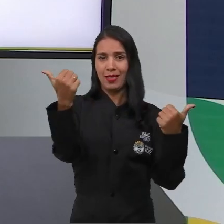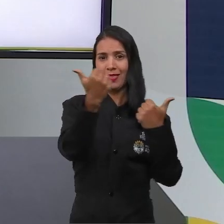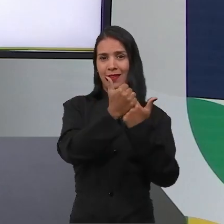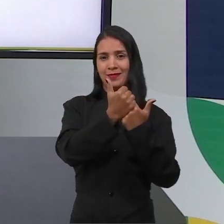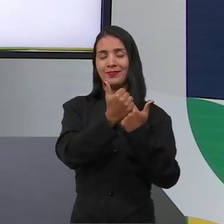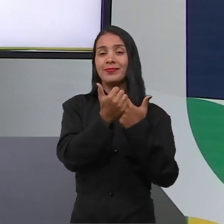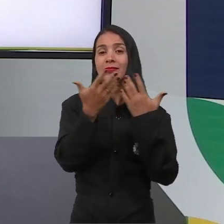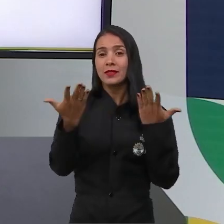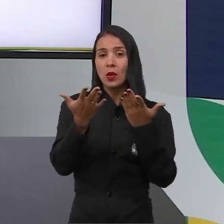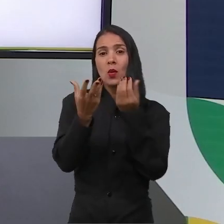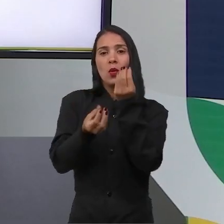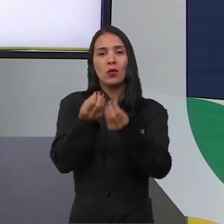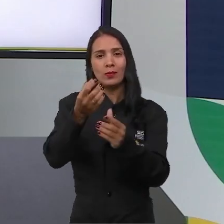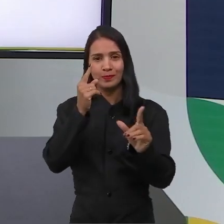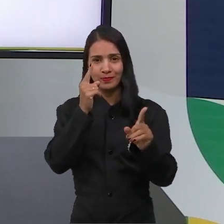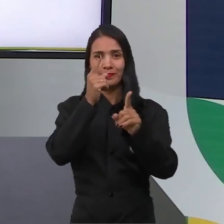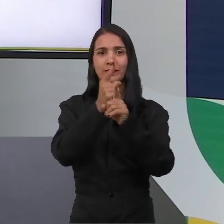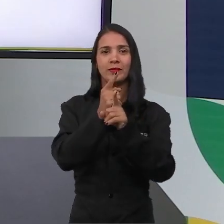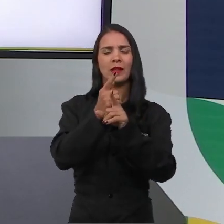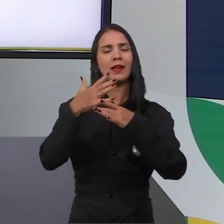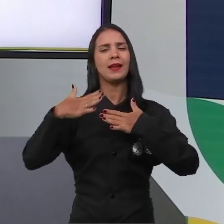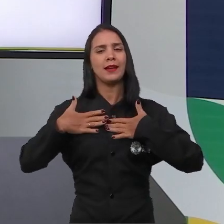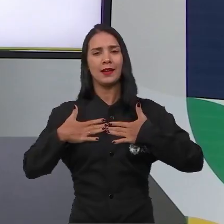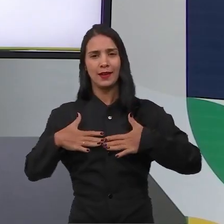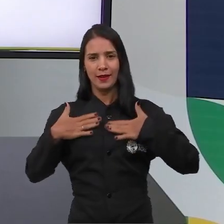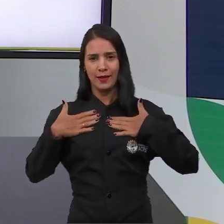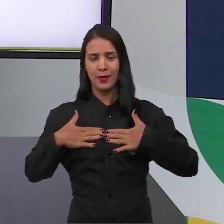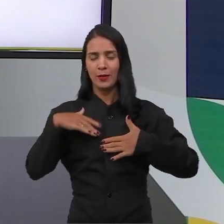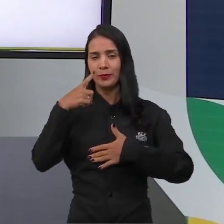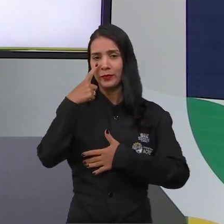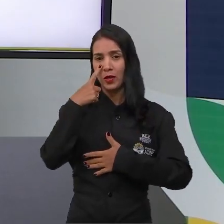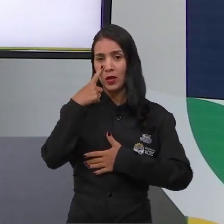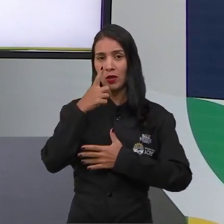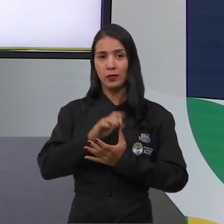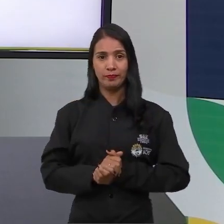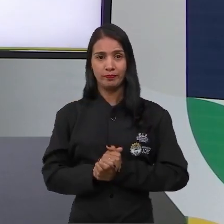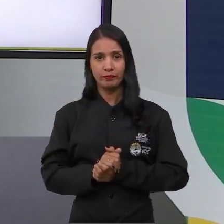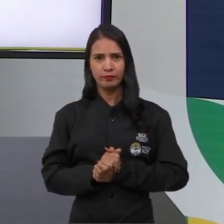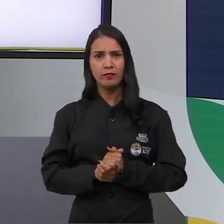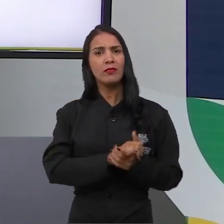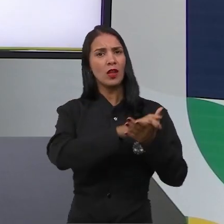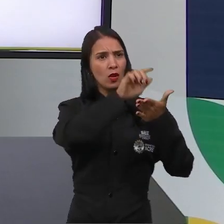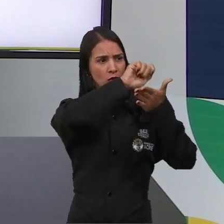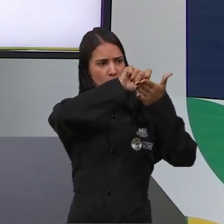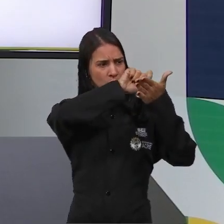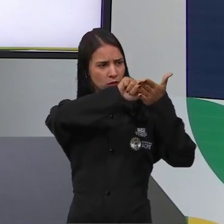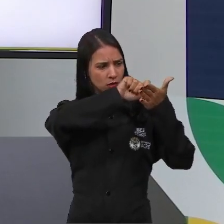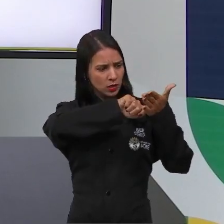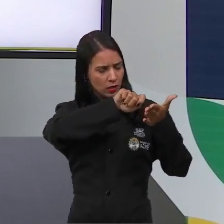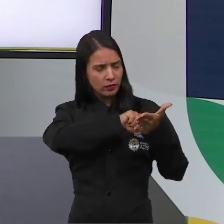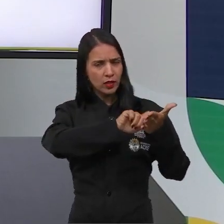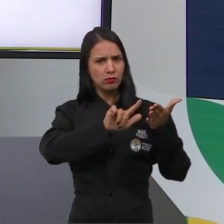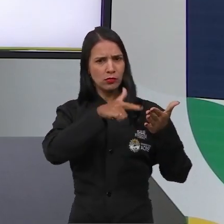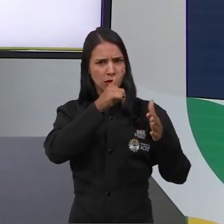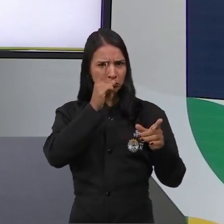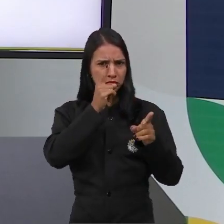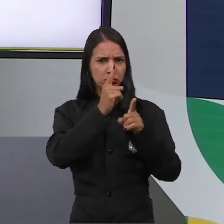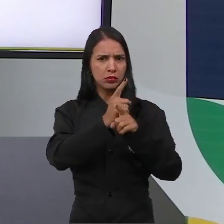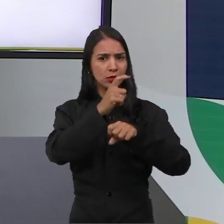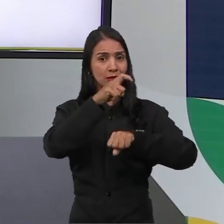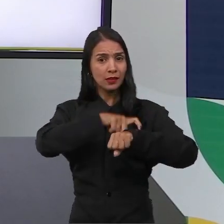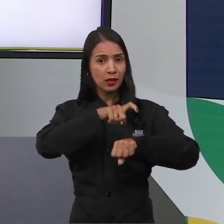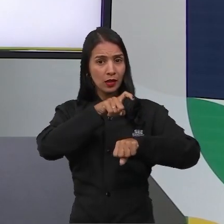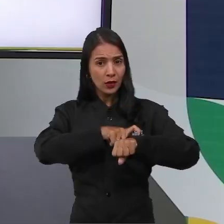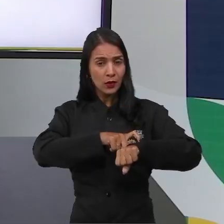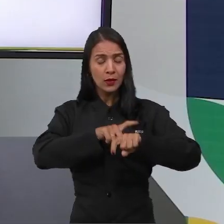é que eu identifico isso? À medida que eu vou escrevendo, eu vou fazendo essa identificação? Pode ser, mas pode